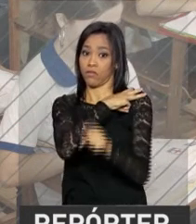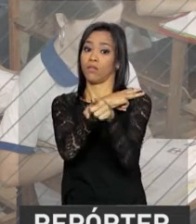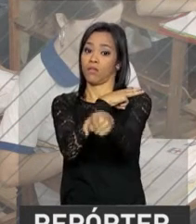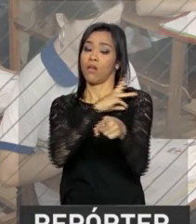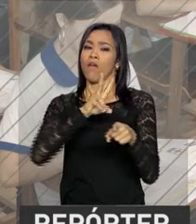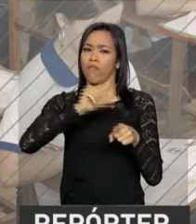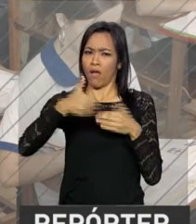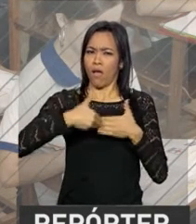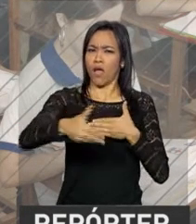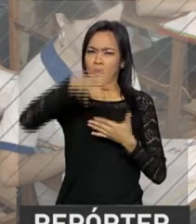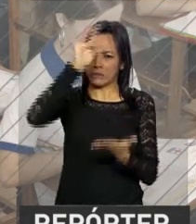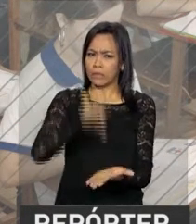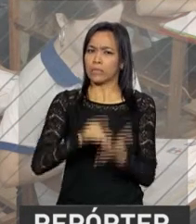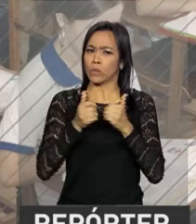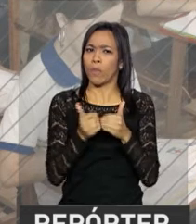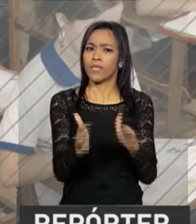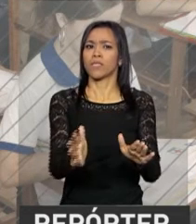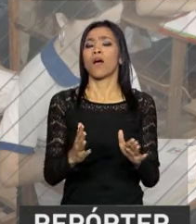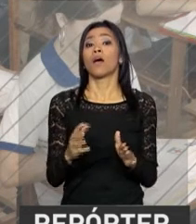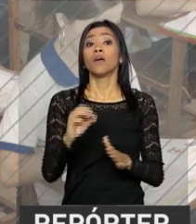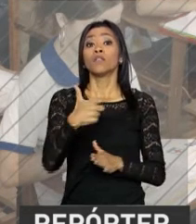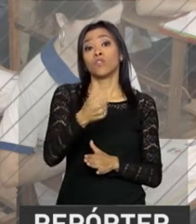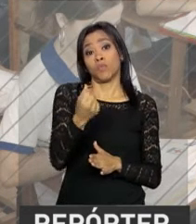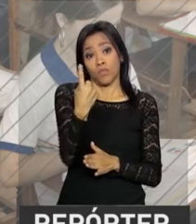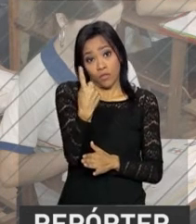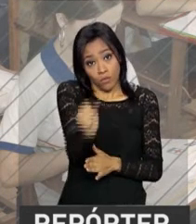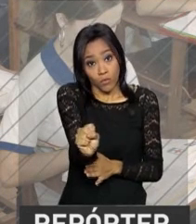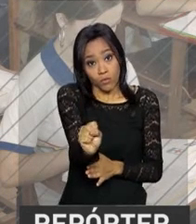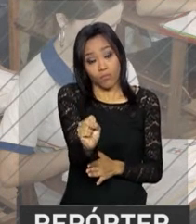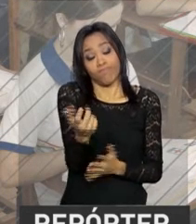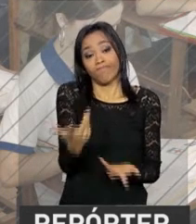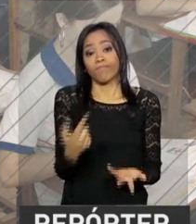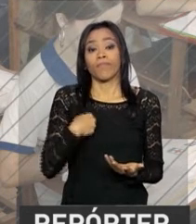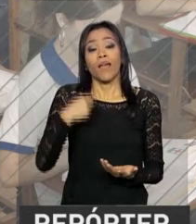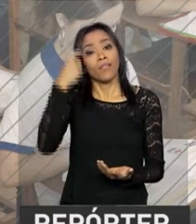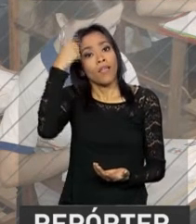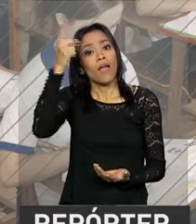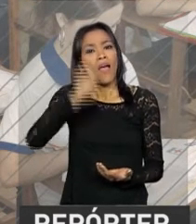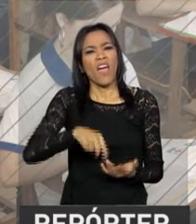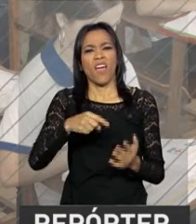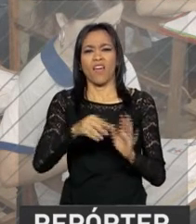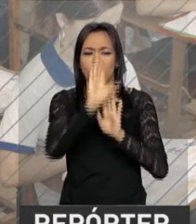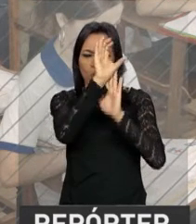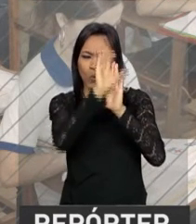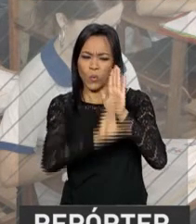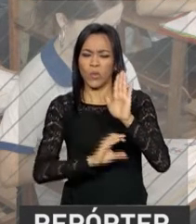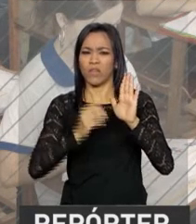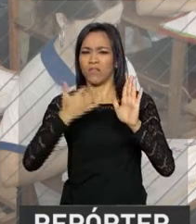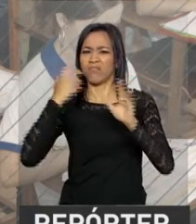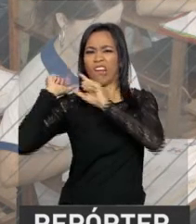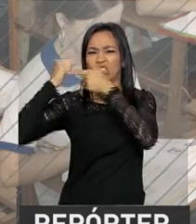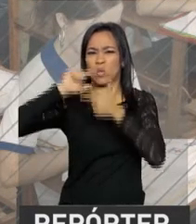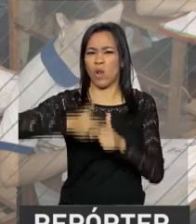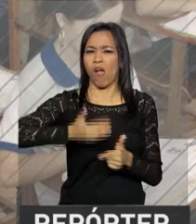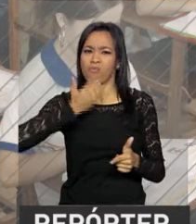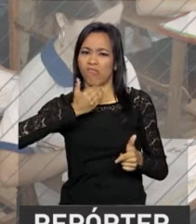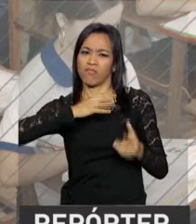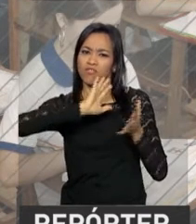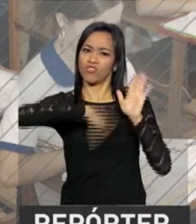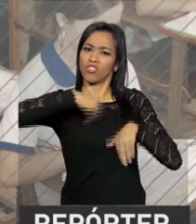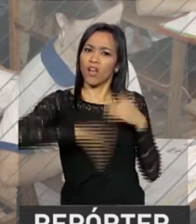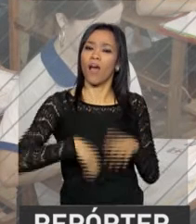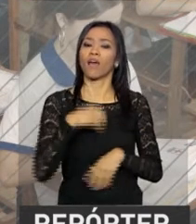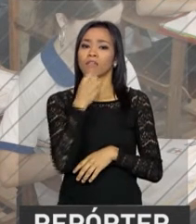passar a valer só a partir de 2018 a idéia é retirar a grade curricular tradicional com três disciplinas